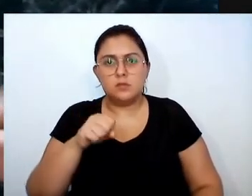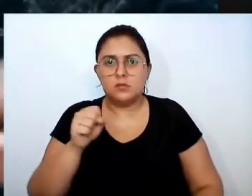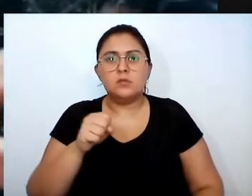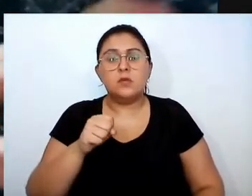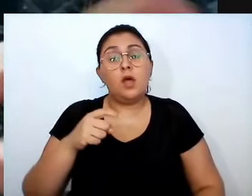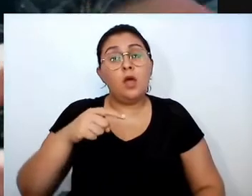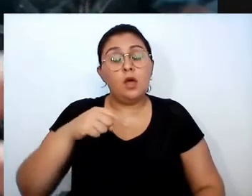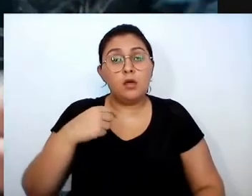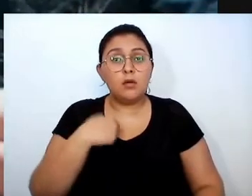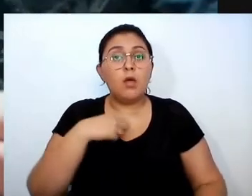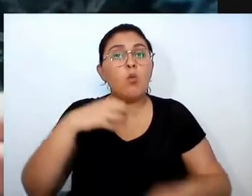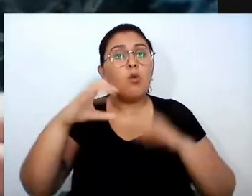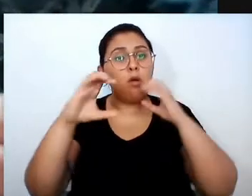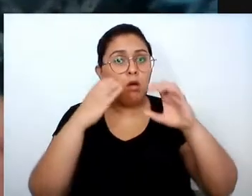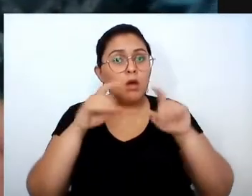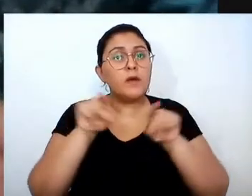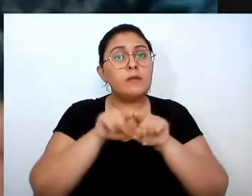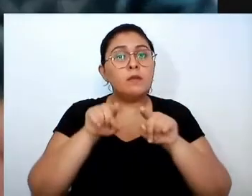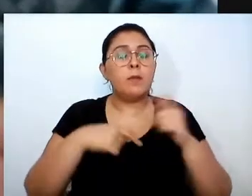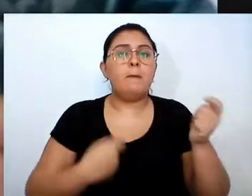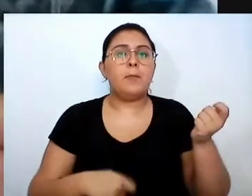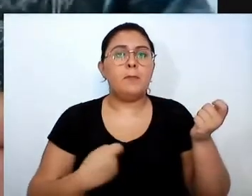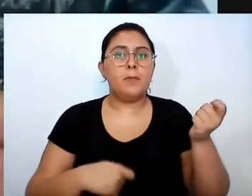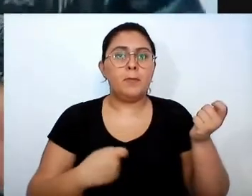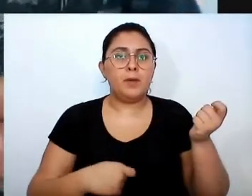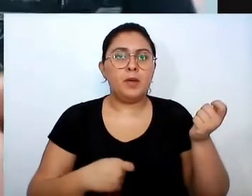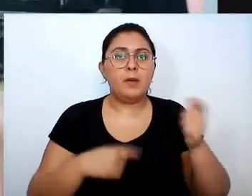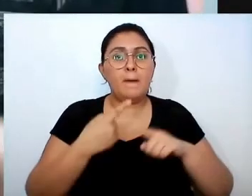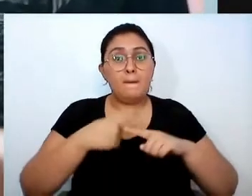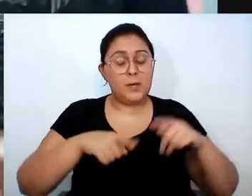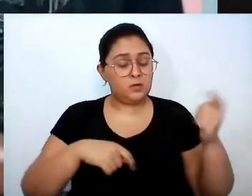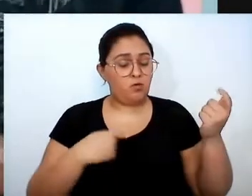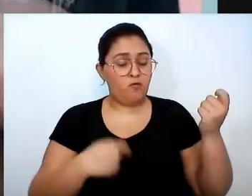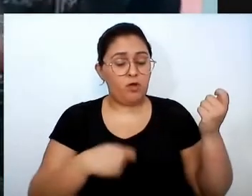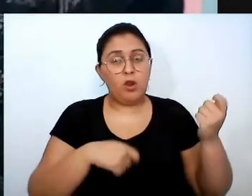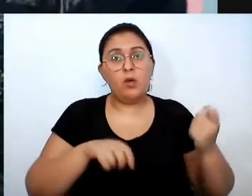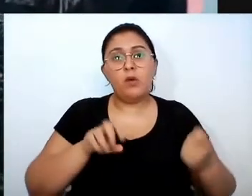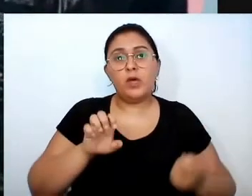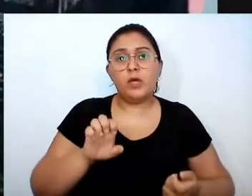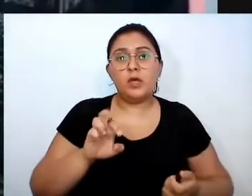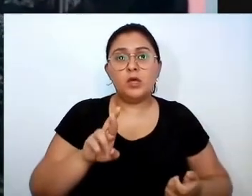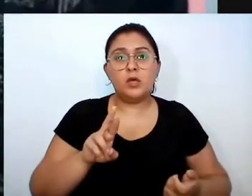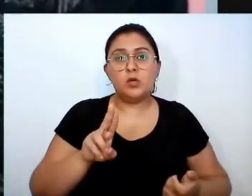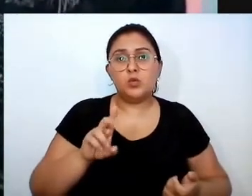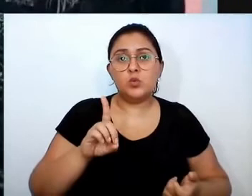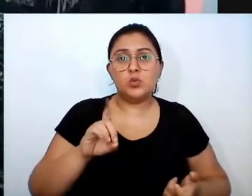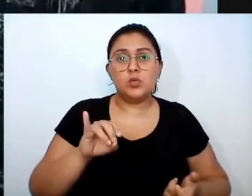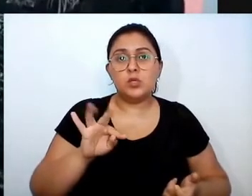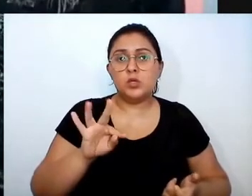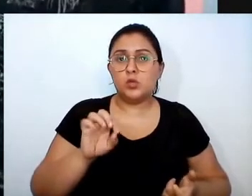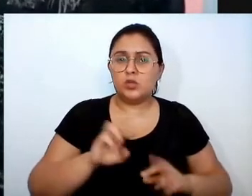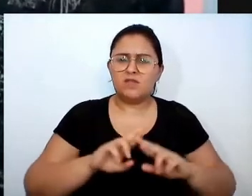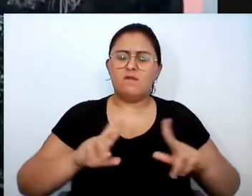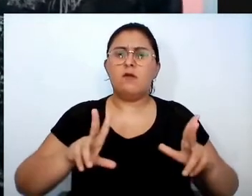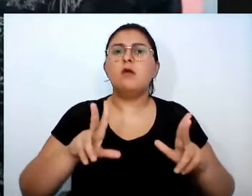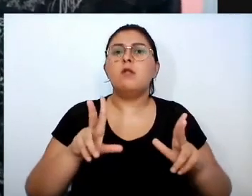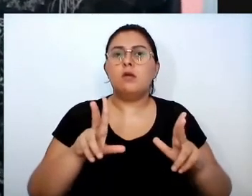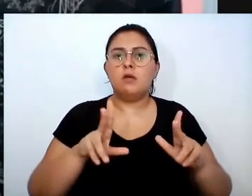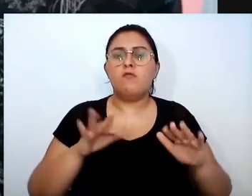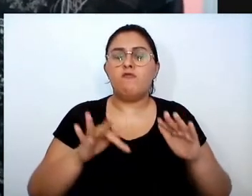faço voz e violão normalmente, né, na área popular, e o violão Ah, erudito ele já pega a parte mais